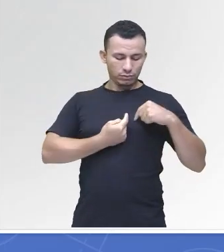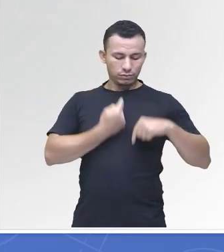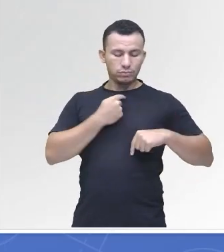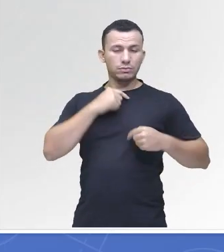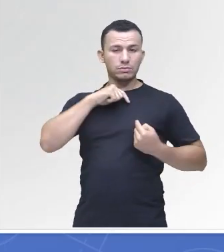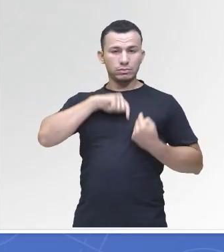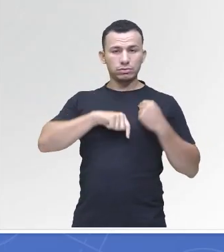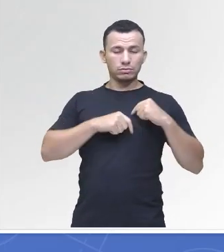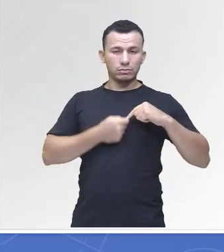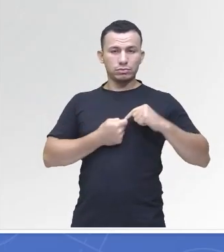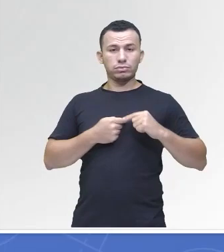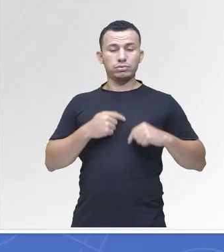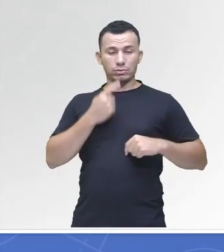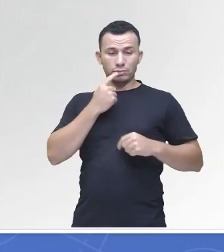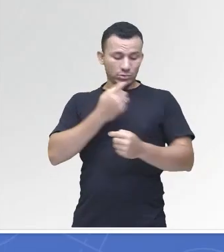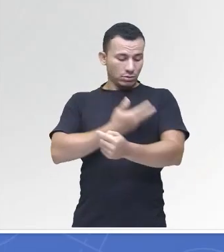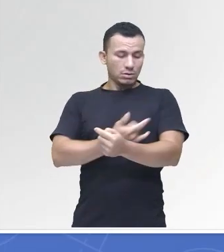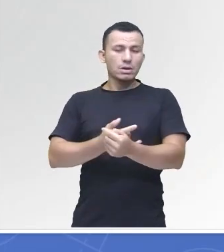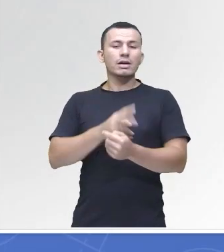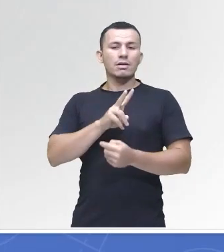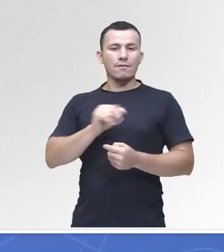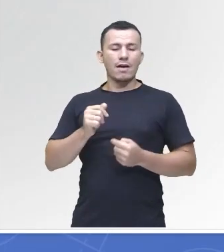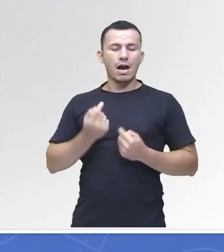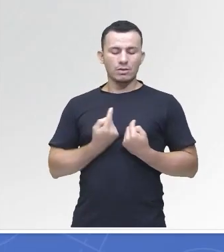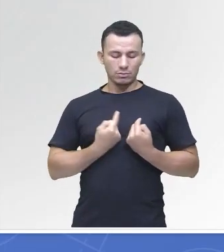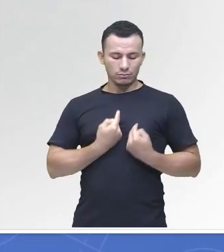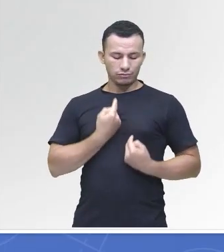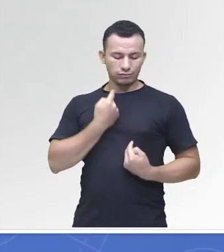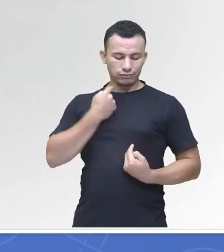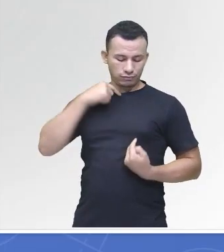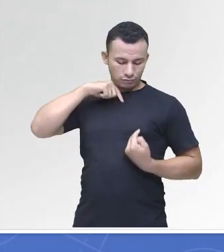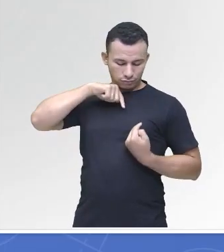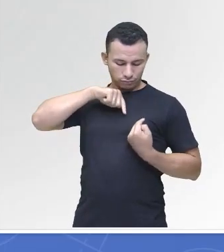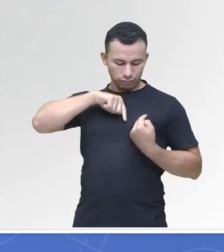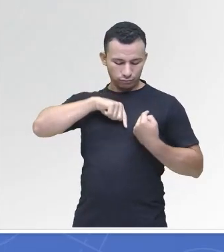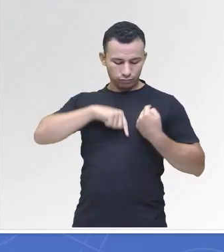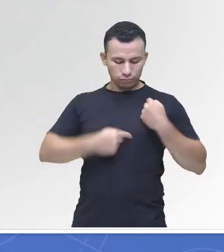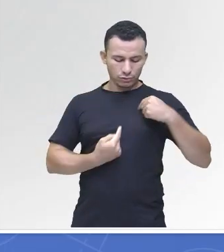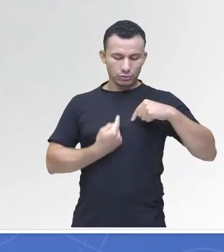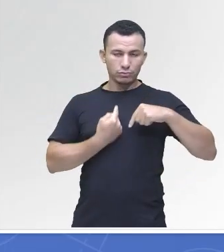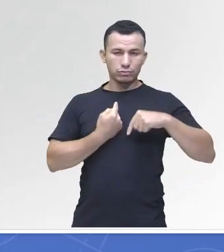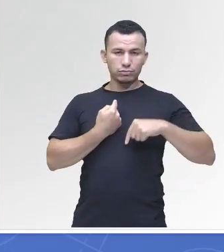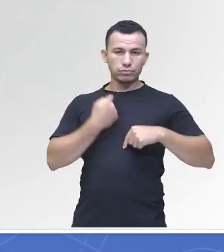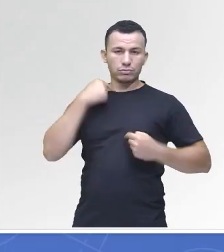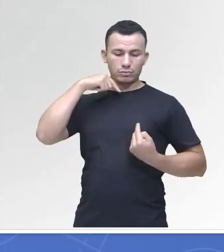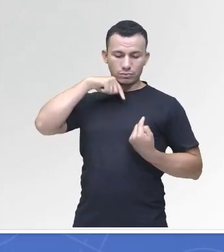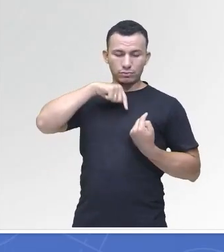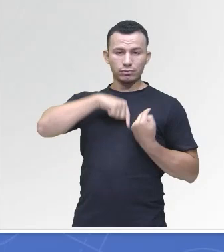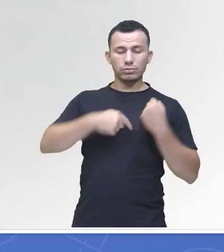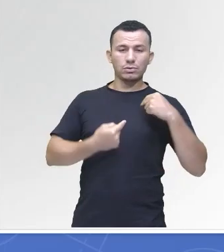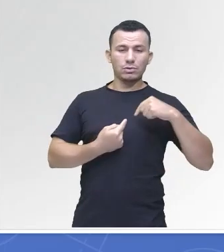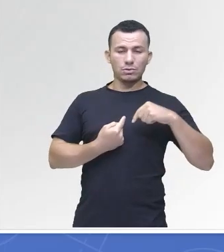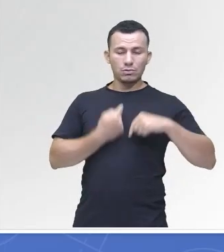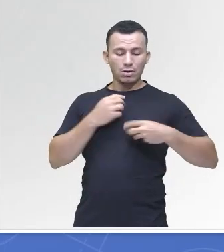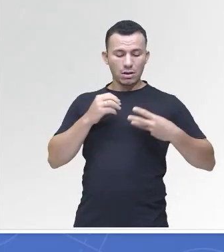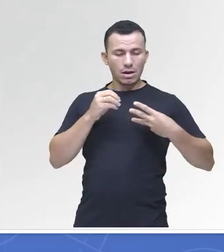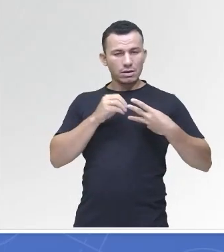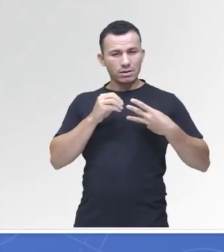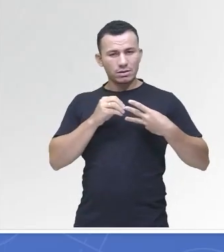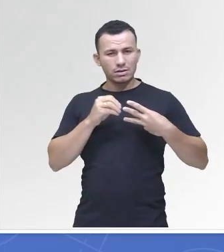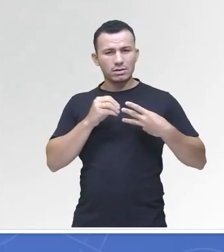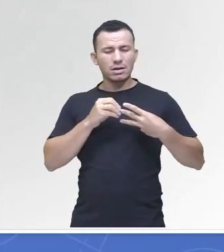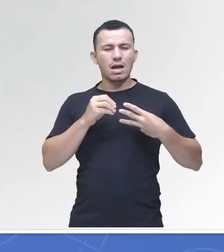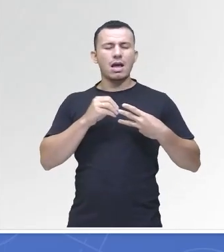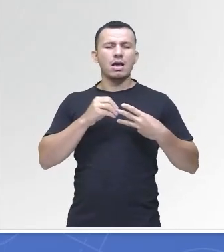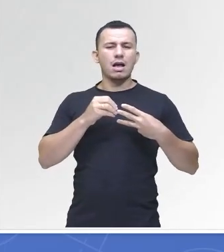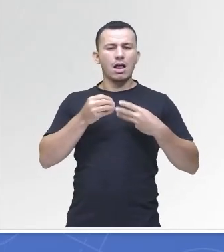aí o sangue vai realizar o quê? Esse transporte. Ele vai levar de um lugar para o outro, né? Onde a nossa célula, onde o nosso